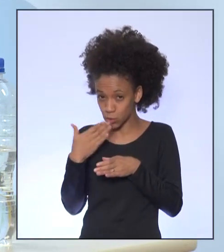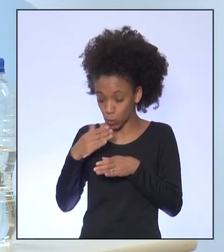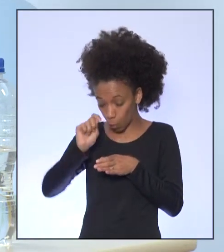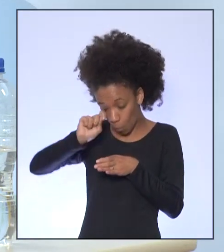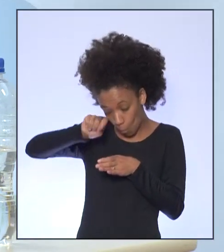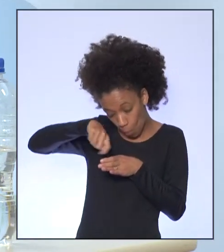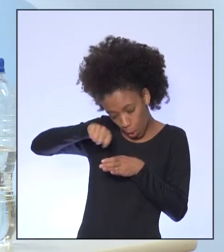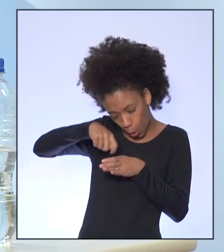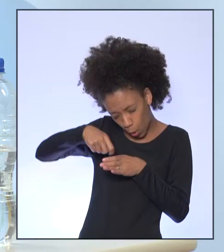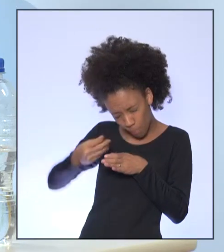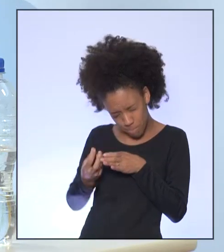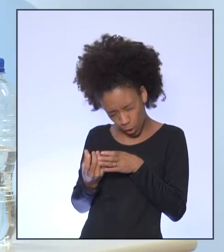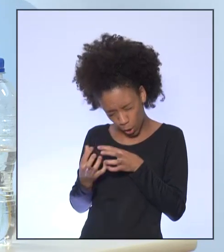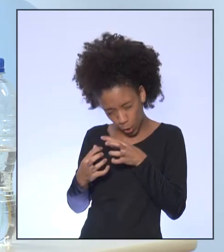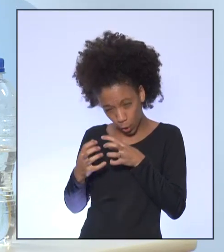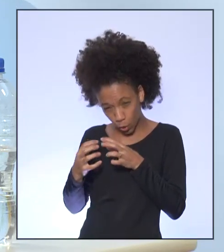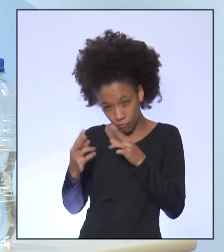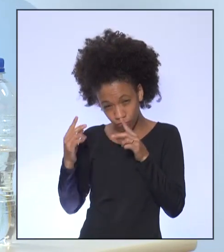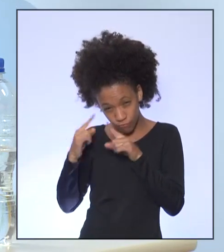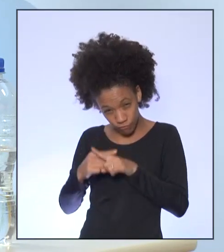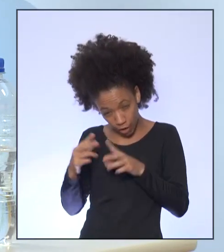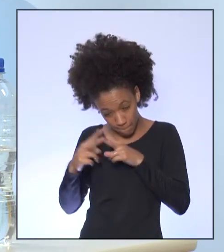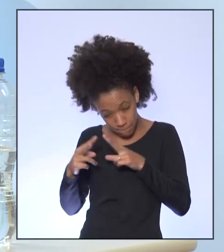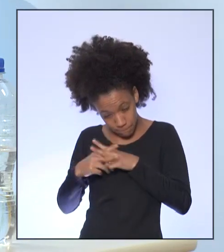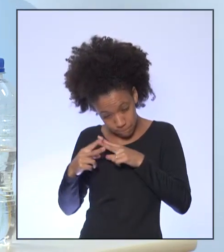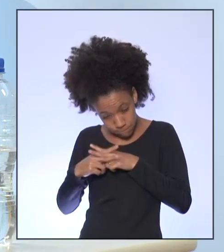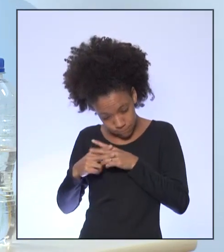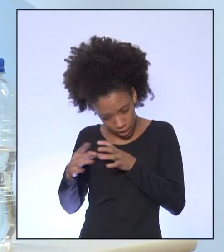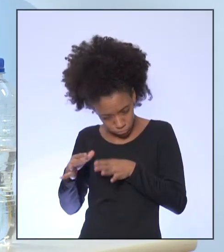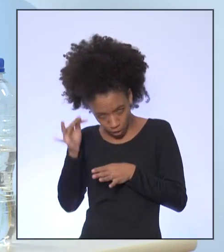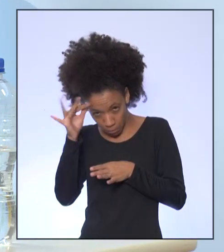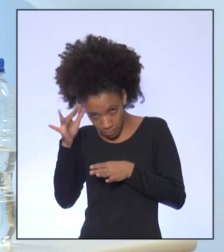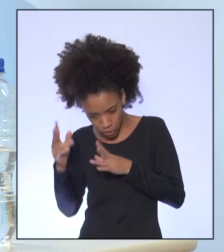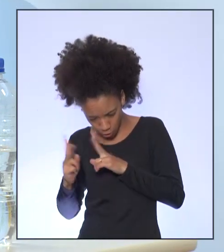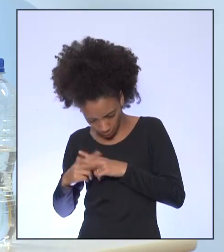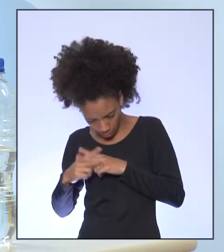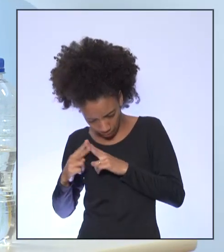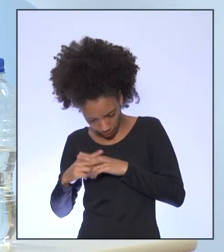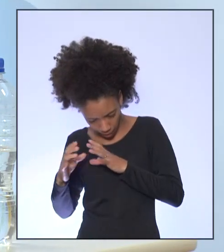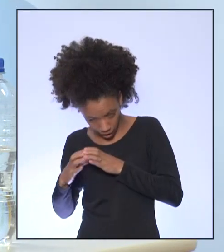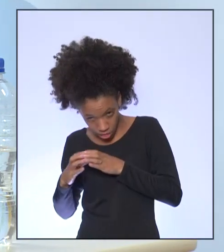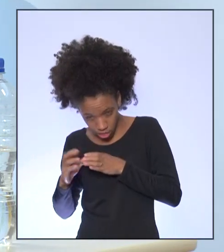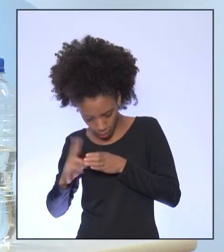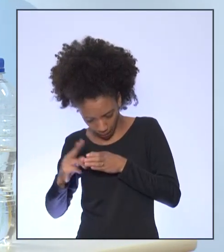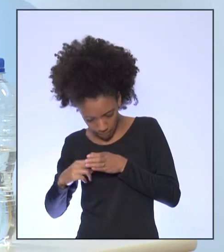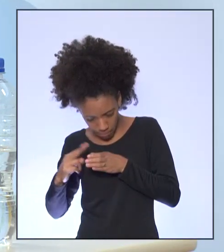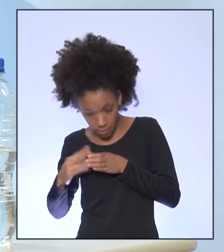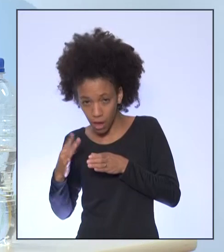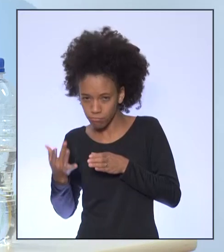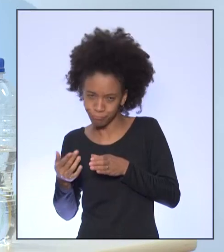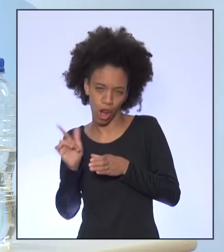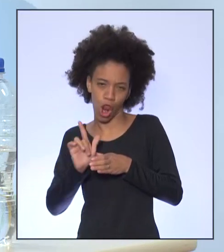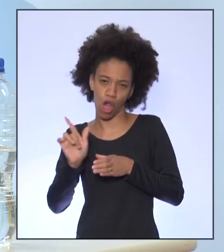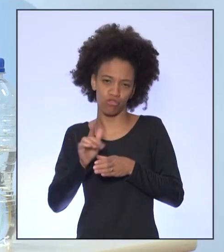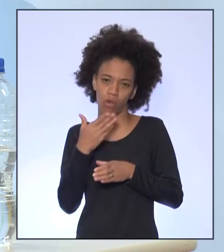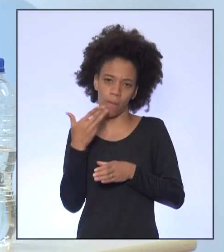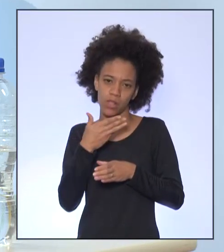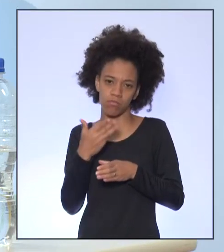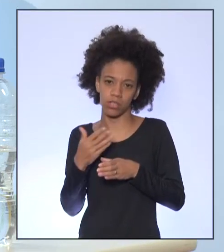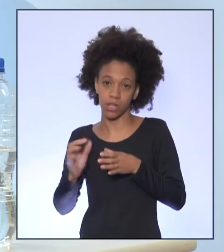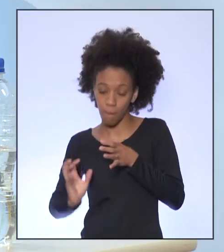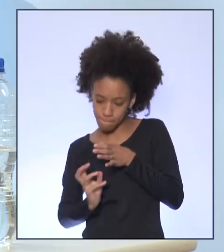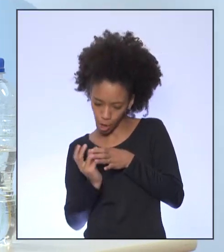vai disputar ali com o meu gás. Quem vai ganhar essa disputa? Claro que é o meu açúcar, né? Então, o que acontece com o meu gás?